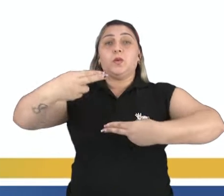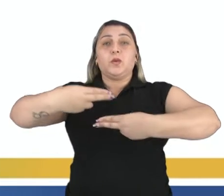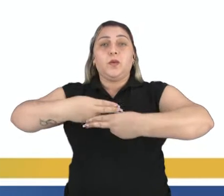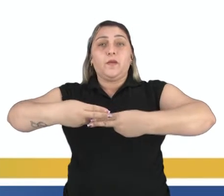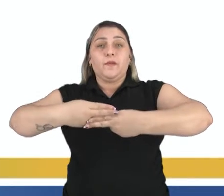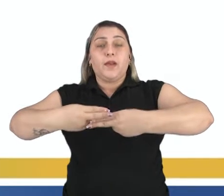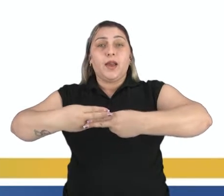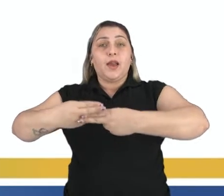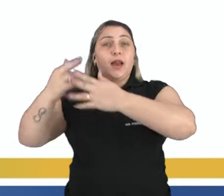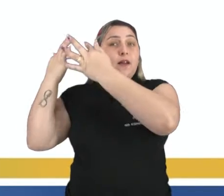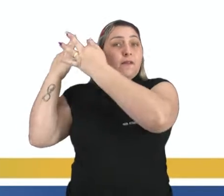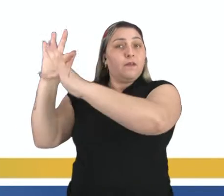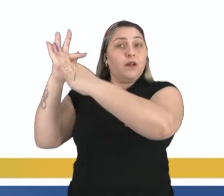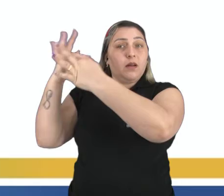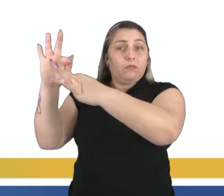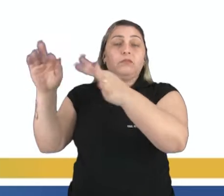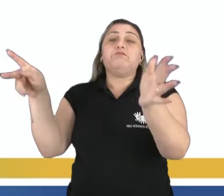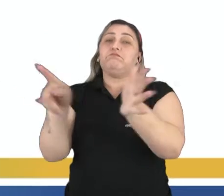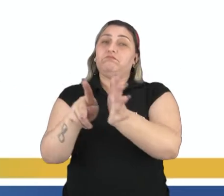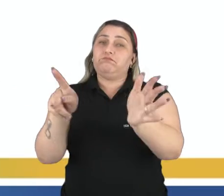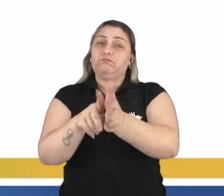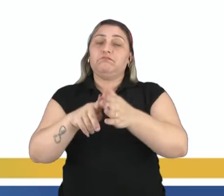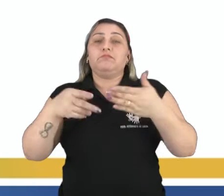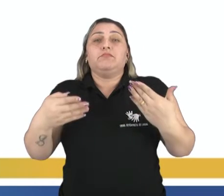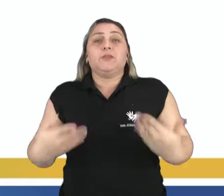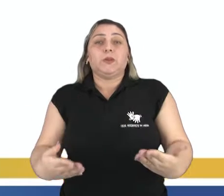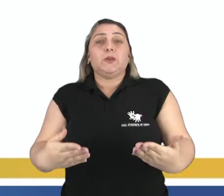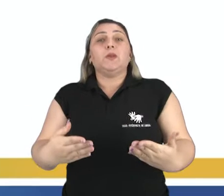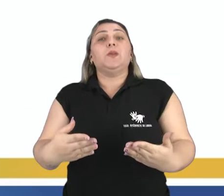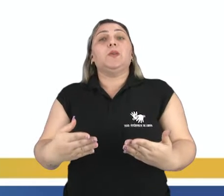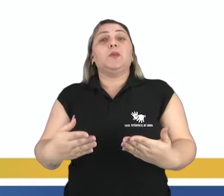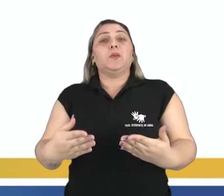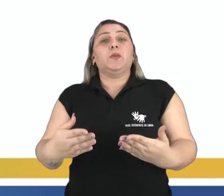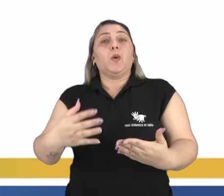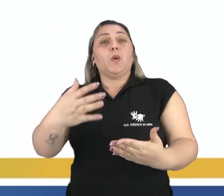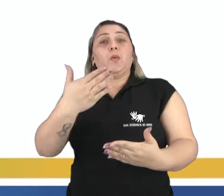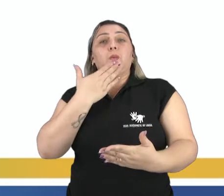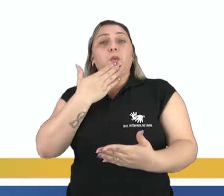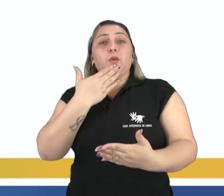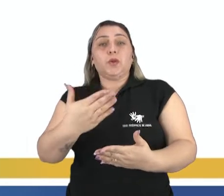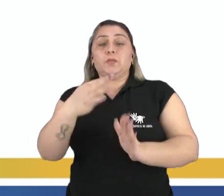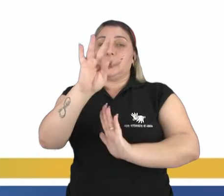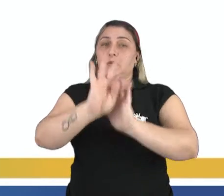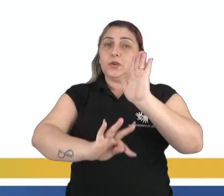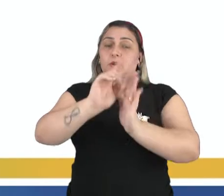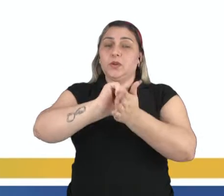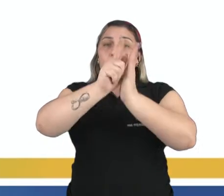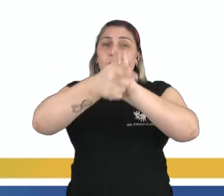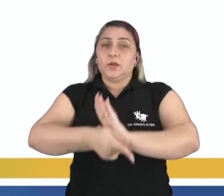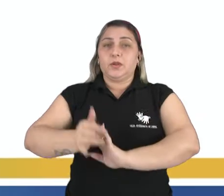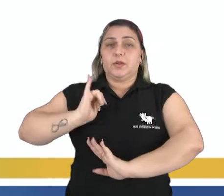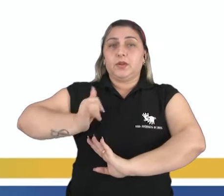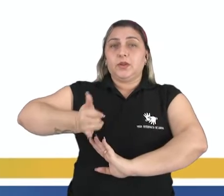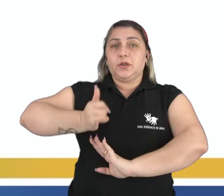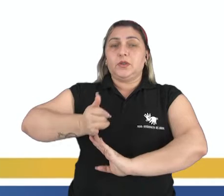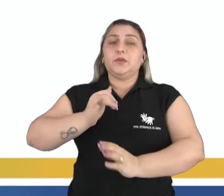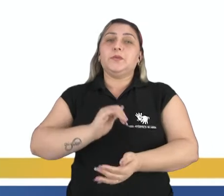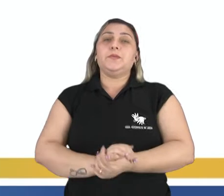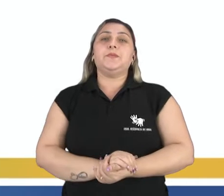Então, todos esses faz parte aí desse estilo, né, desse tipo textual que é o gênero narrativo, tá